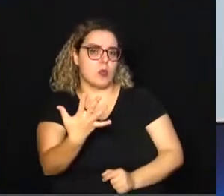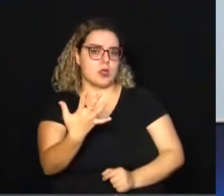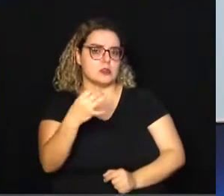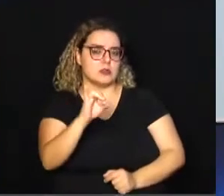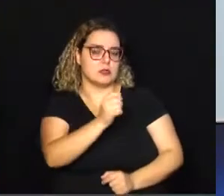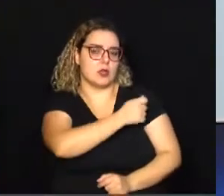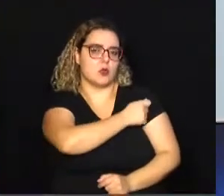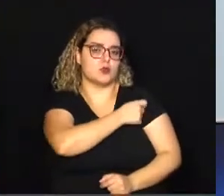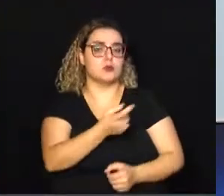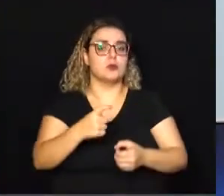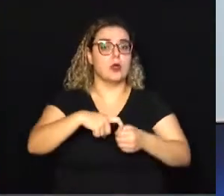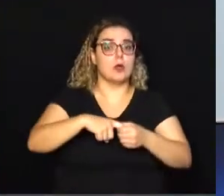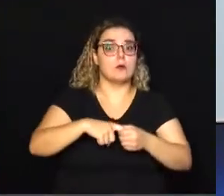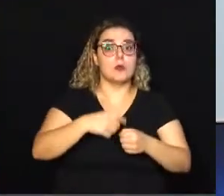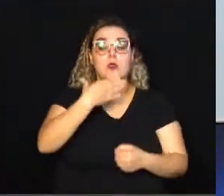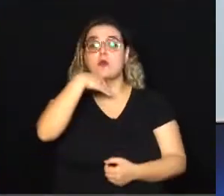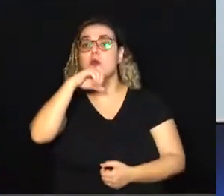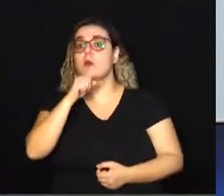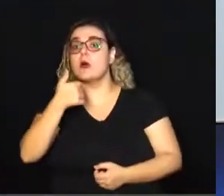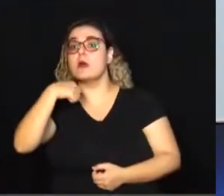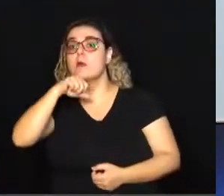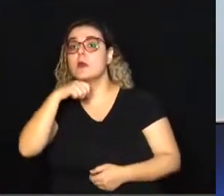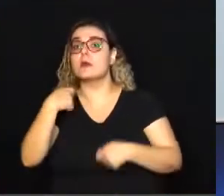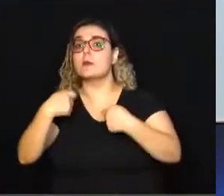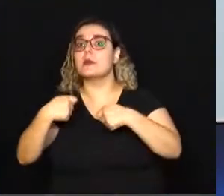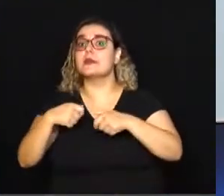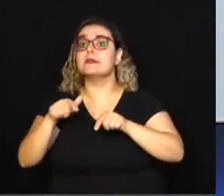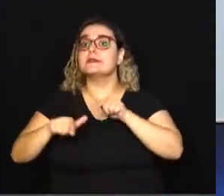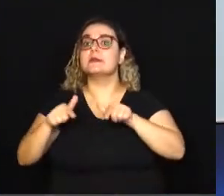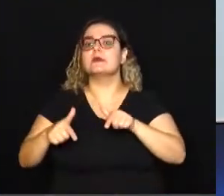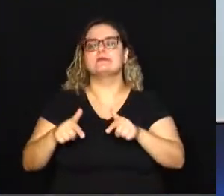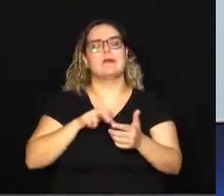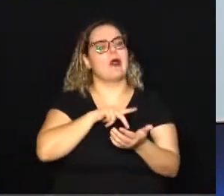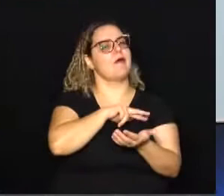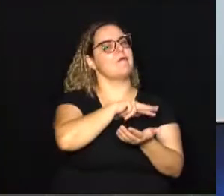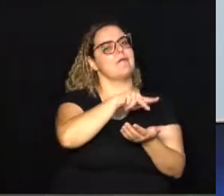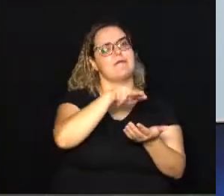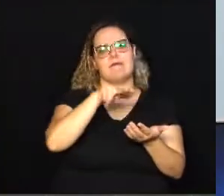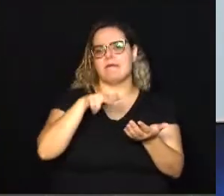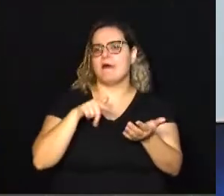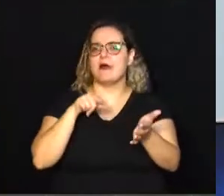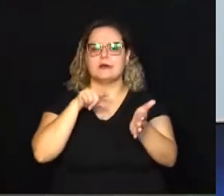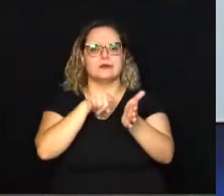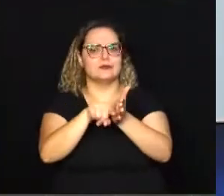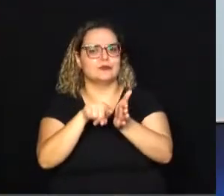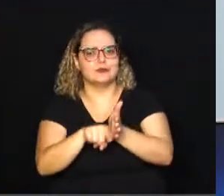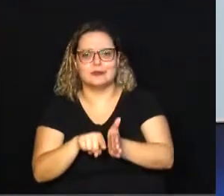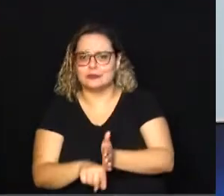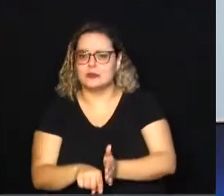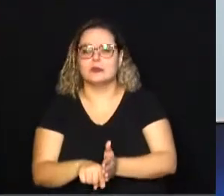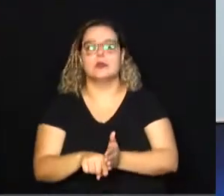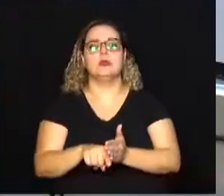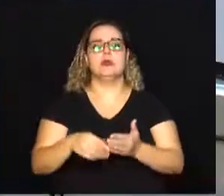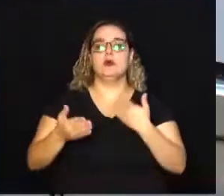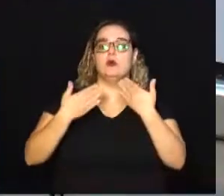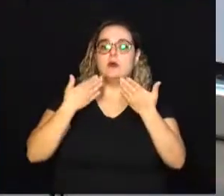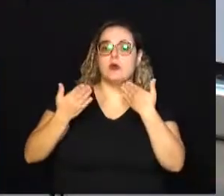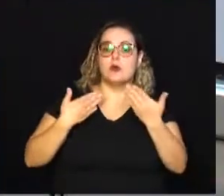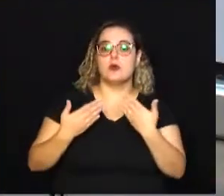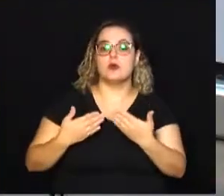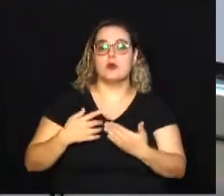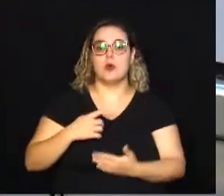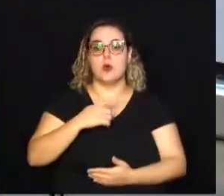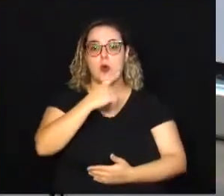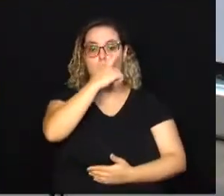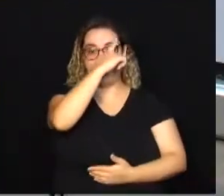precisam trabalhar? Bom, são muitos assuntos. Aqui nos estúdios eu converso com o vereador Gustavo Peta, presidente